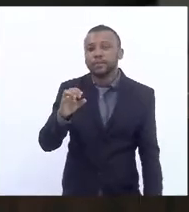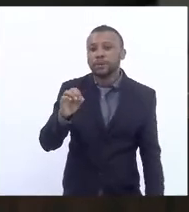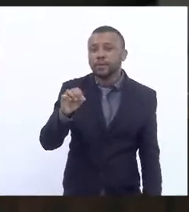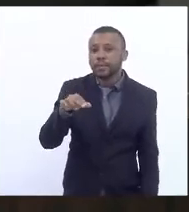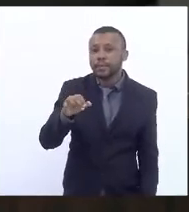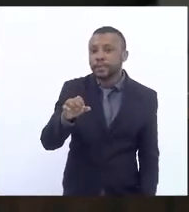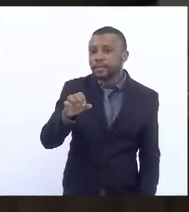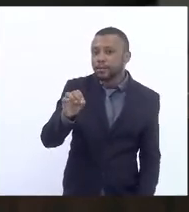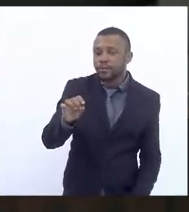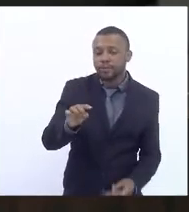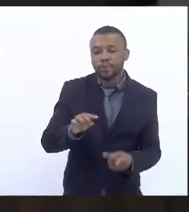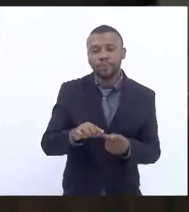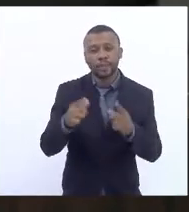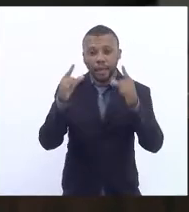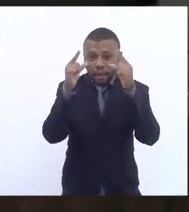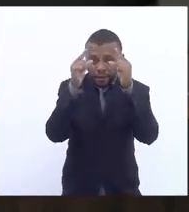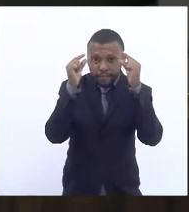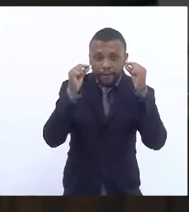Deputada enfermeira Rejane.